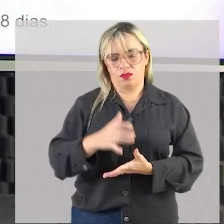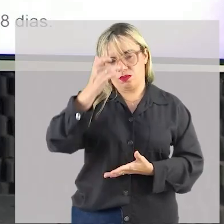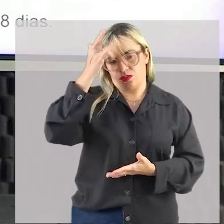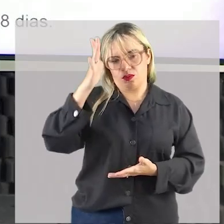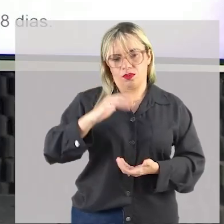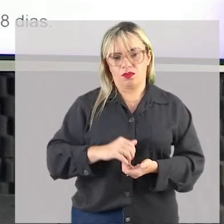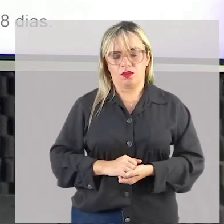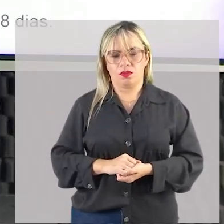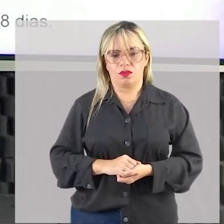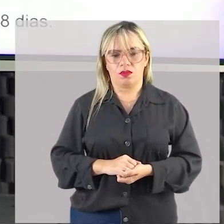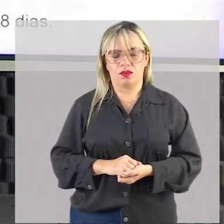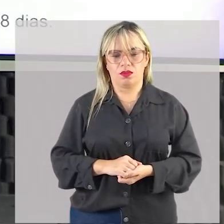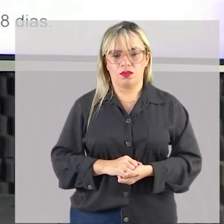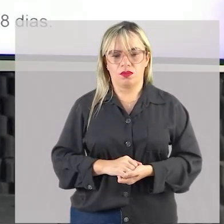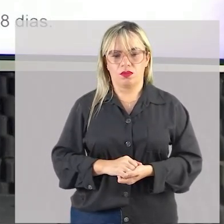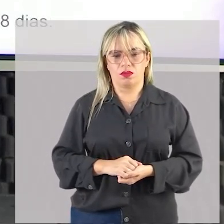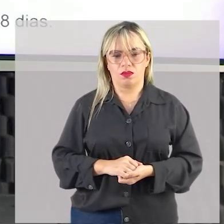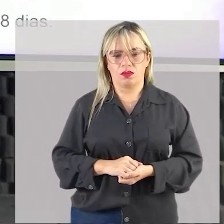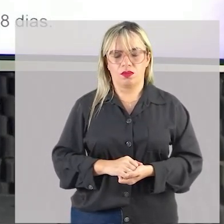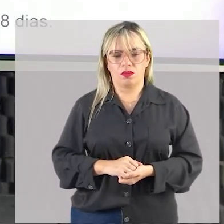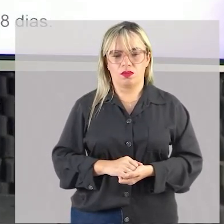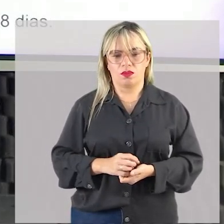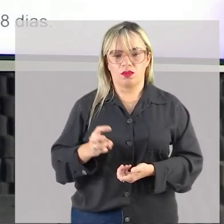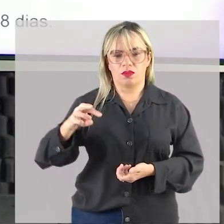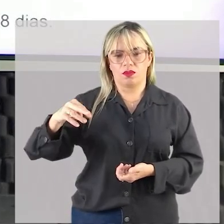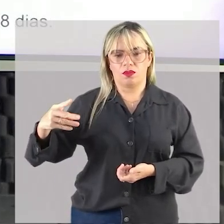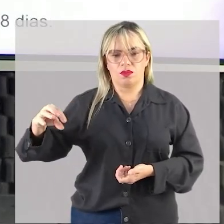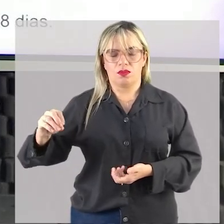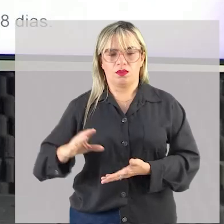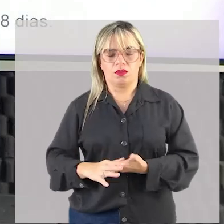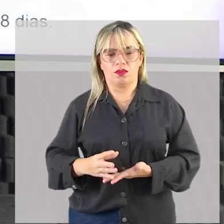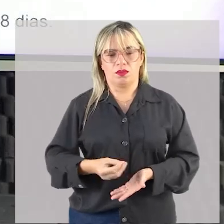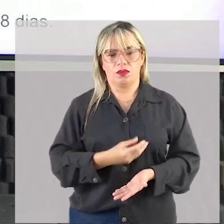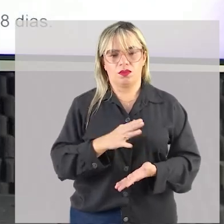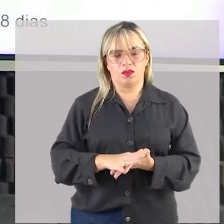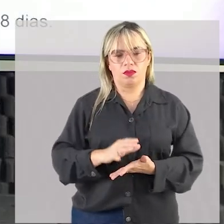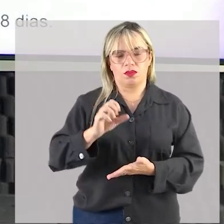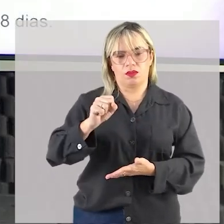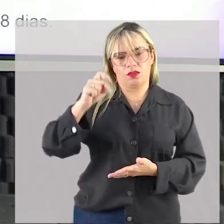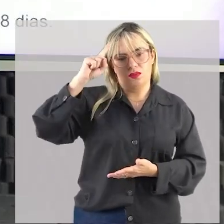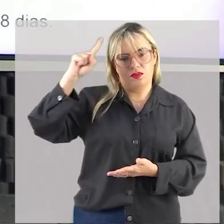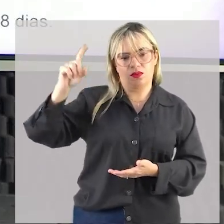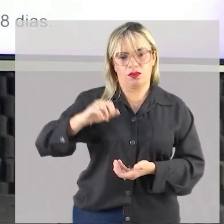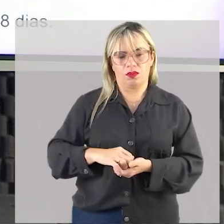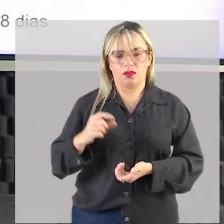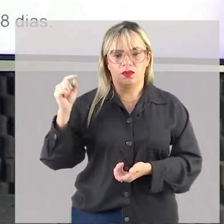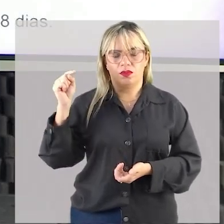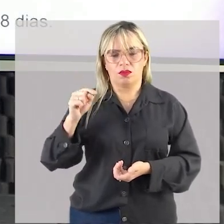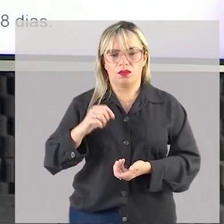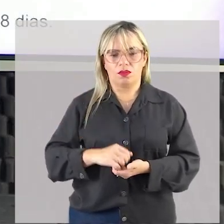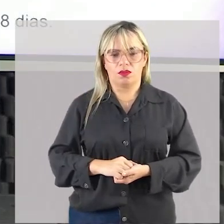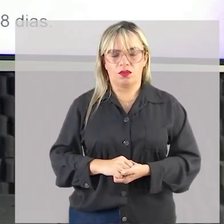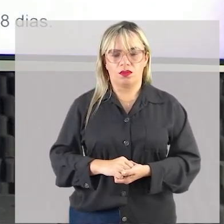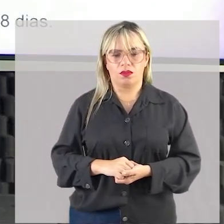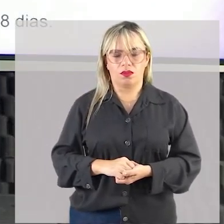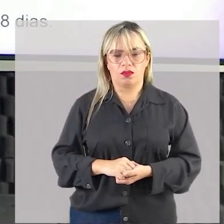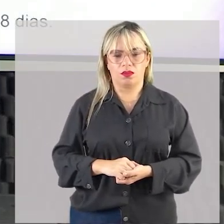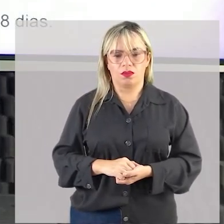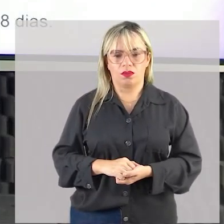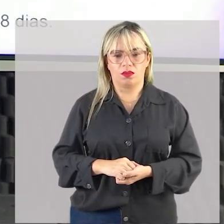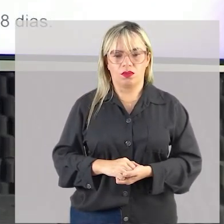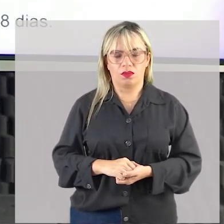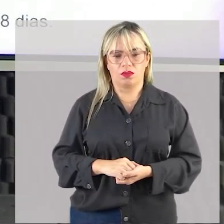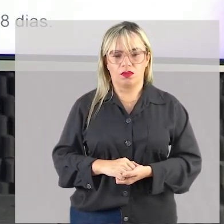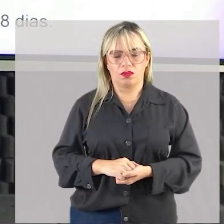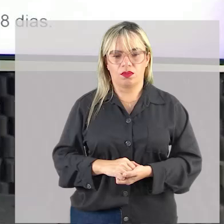Fácil, né? Aí tu passa por outra meia-vida. Olha como é facinho, gente. É só tu fazendo aqui. Ele falou que a meia-vida é de 8 dias. Vou até